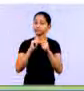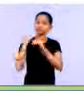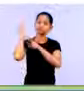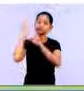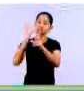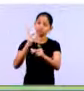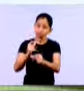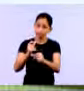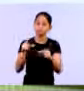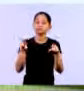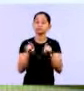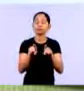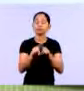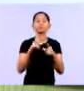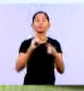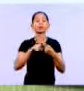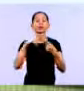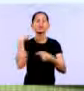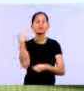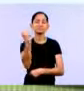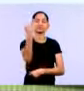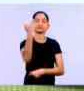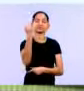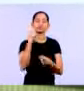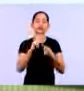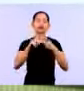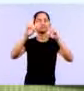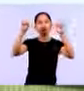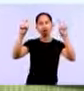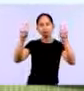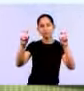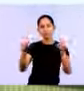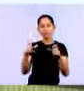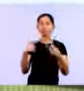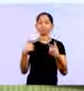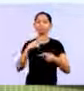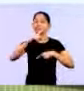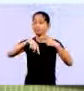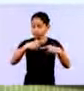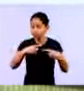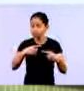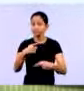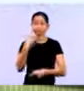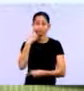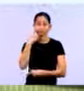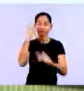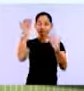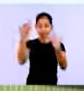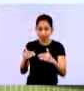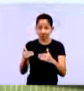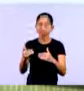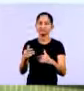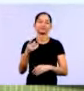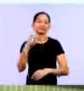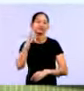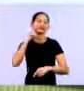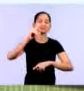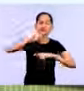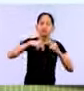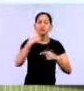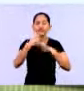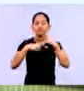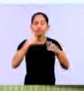última aula. Trataremos dos principais pontos da disciplina. E, logo em seguida, vocês terão a avaliação. Então, qualquer